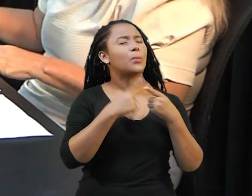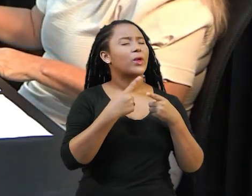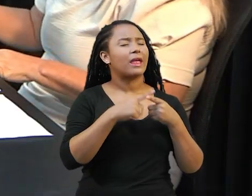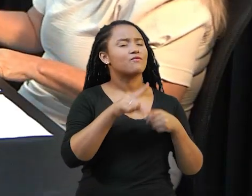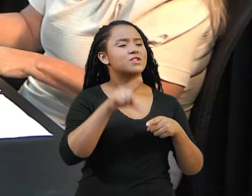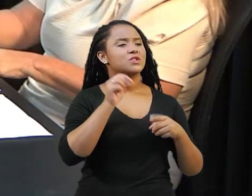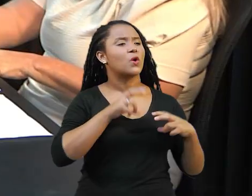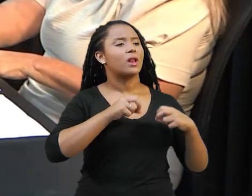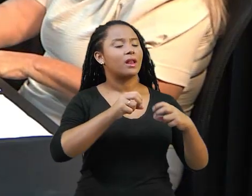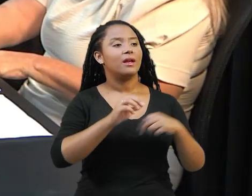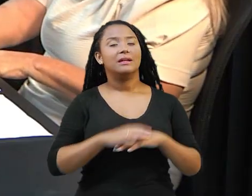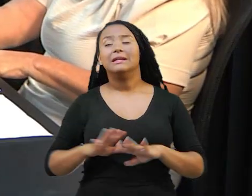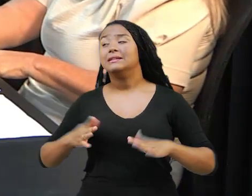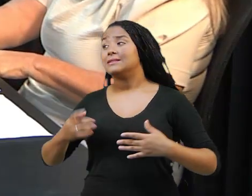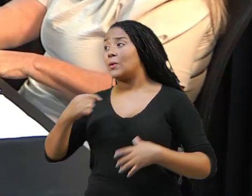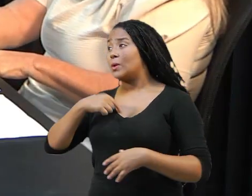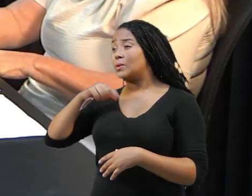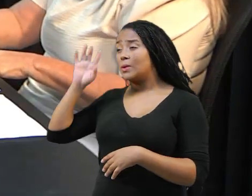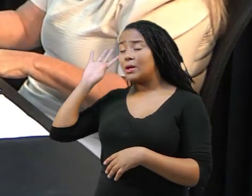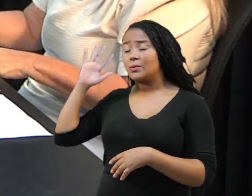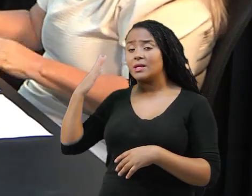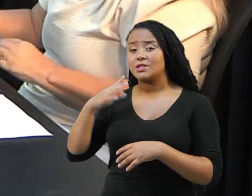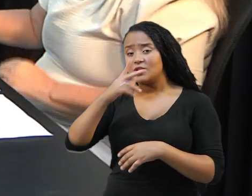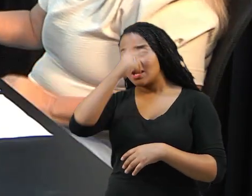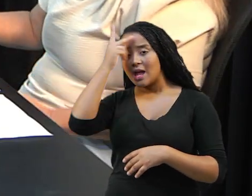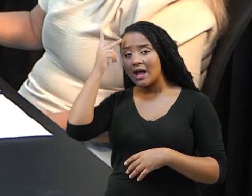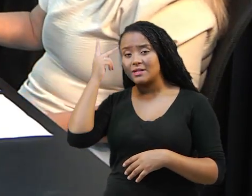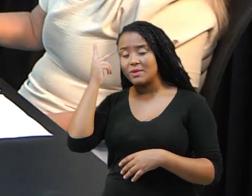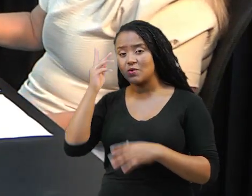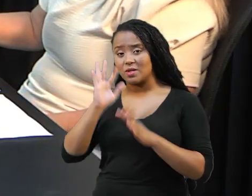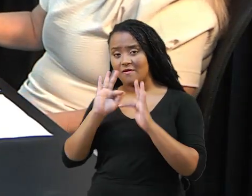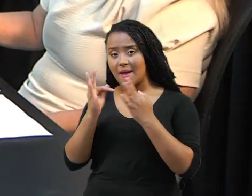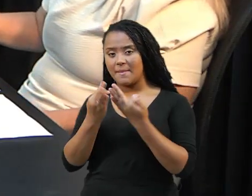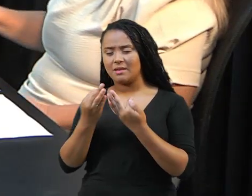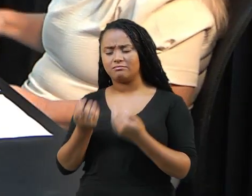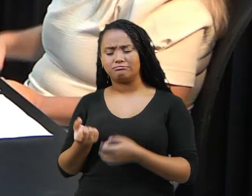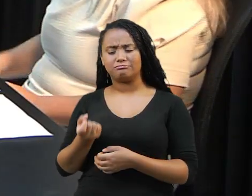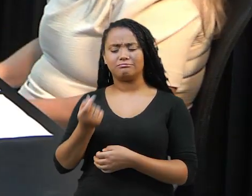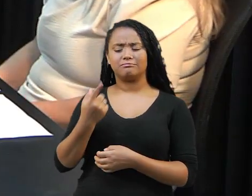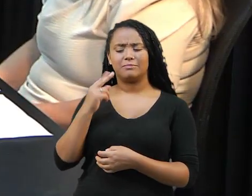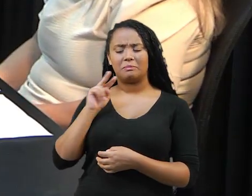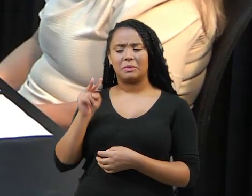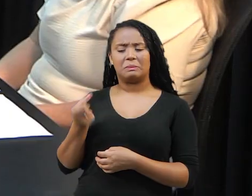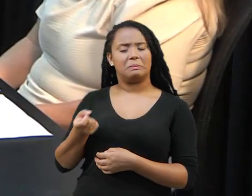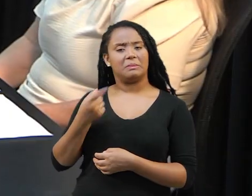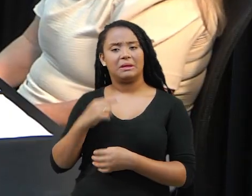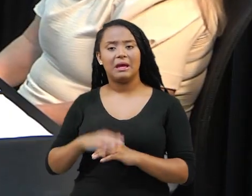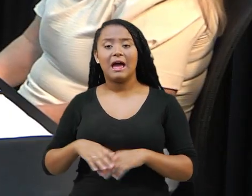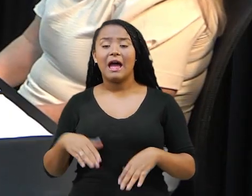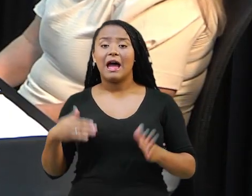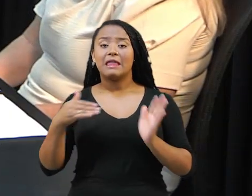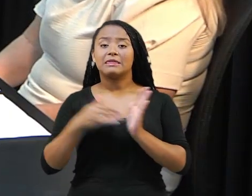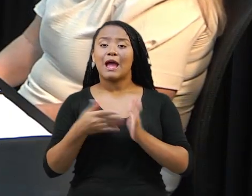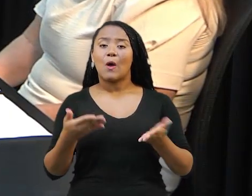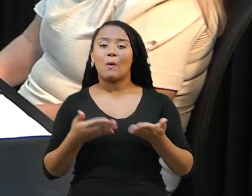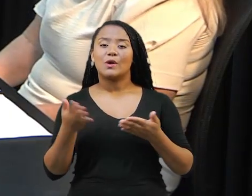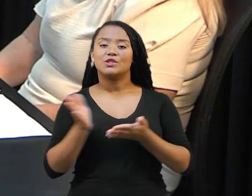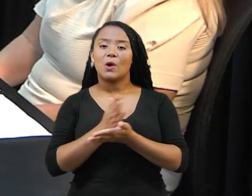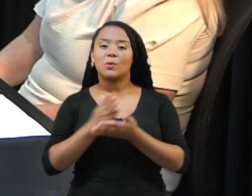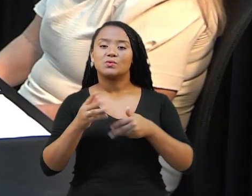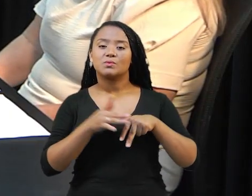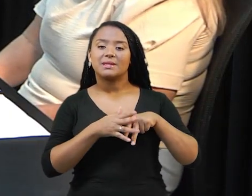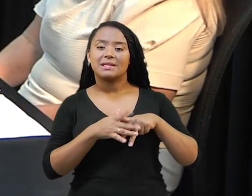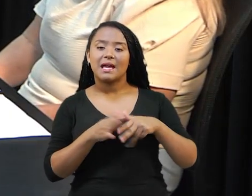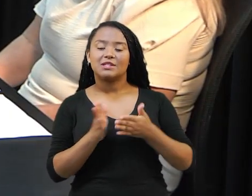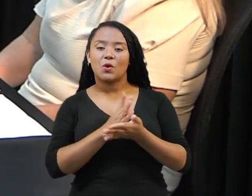Inclusive quando eu decidi, a família até estranhou um pouco, né? Não, mas mexer com câncer. E até hoje os pacientes, às vezes as pessoas